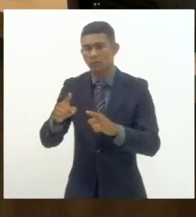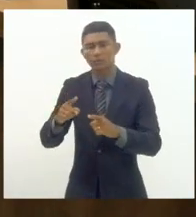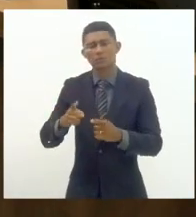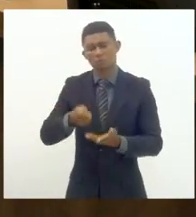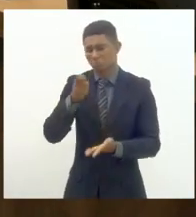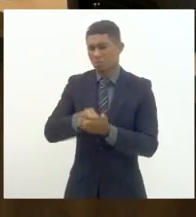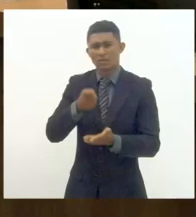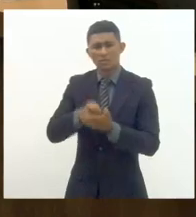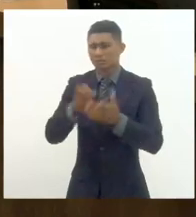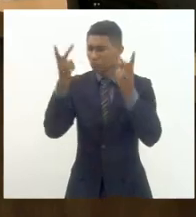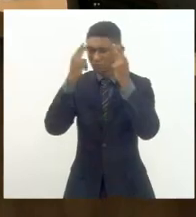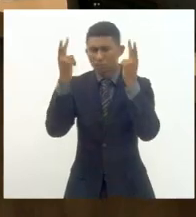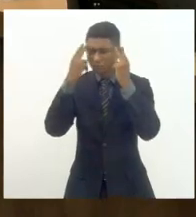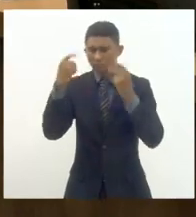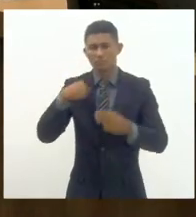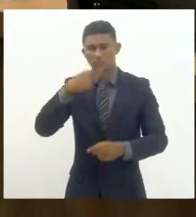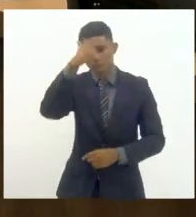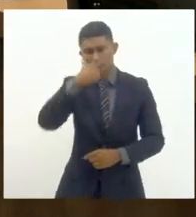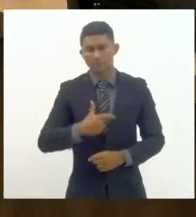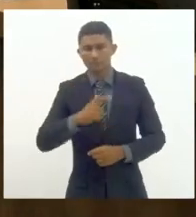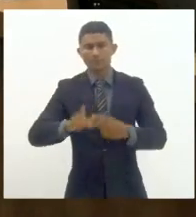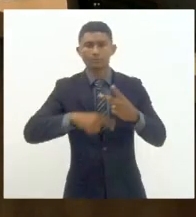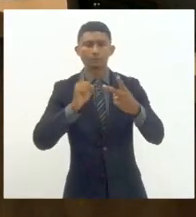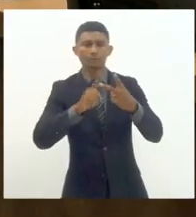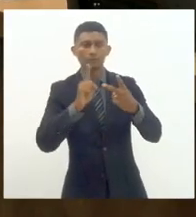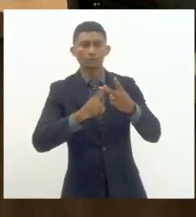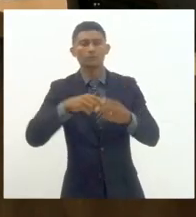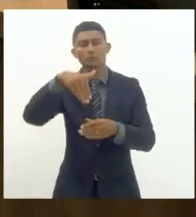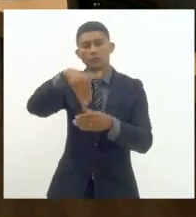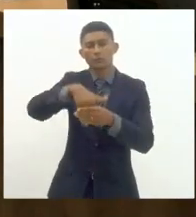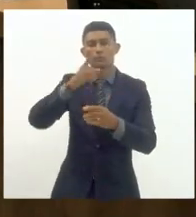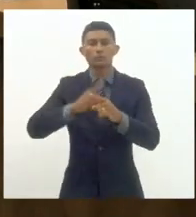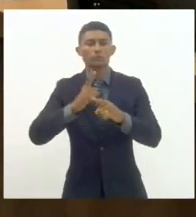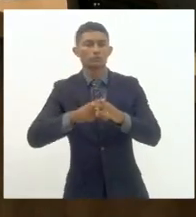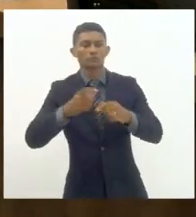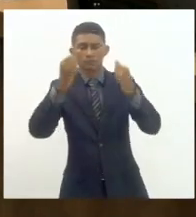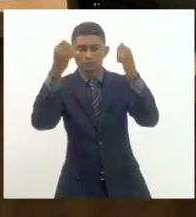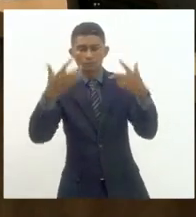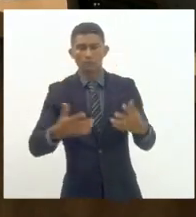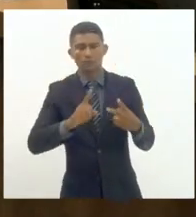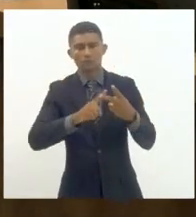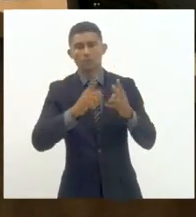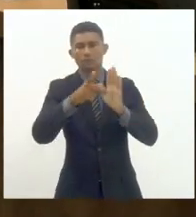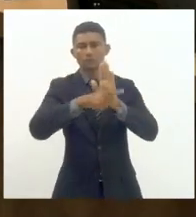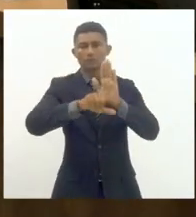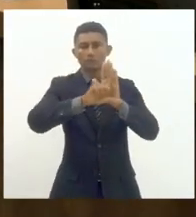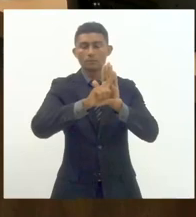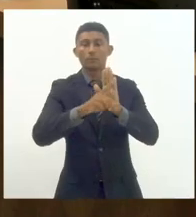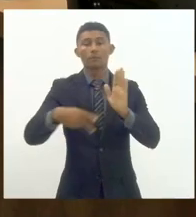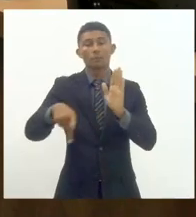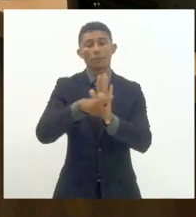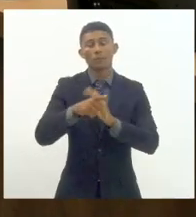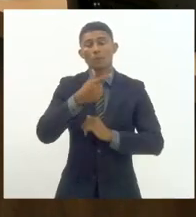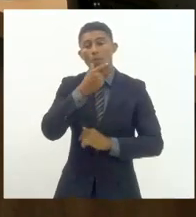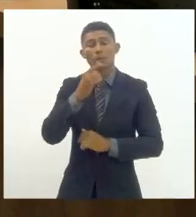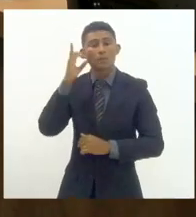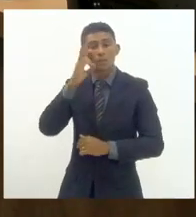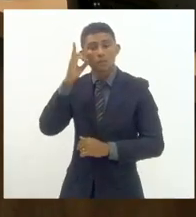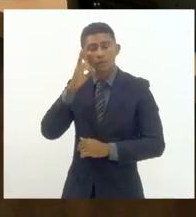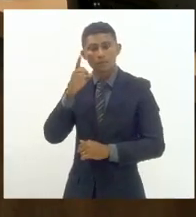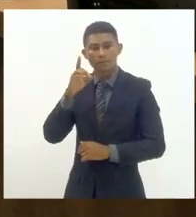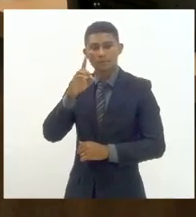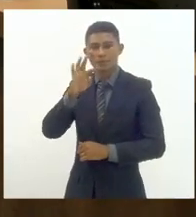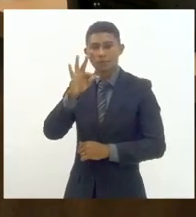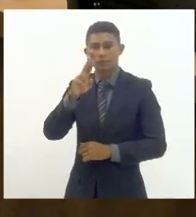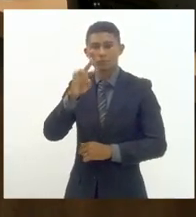que a minha obrigação aqui. Em segundo lugar, eu queria declarar o voto também ao projeto de autoria do deputado Tutuque, de minha autoria, que